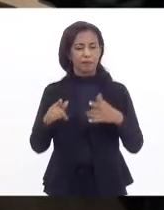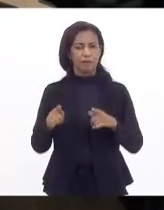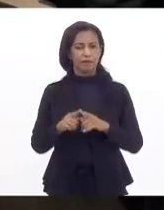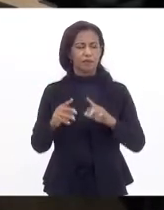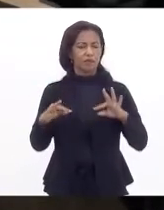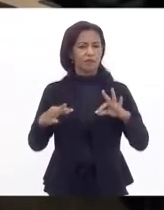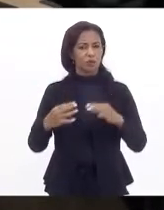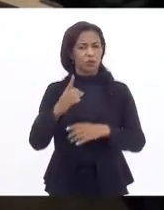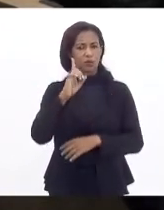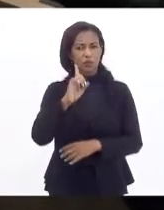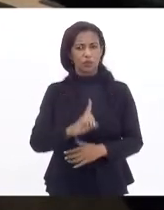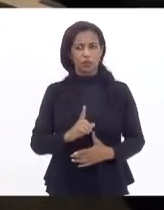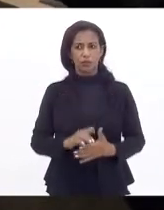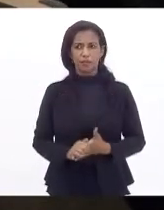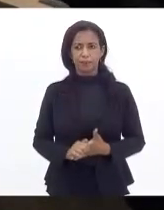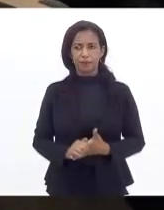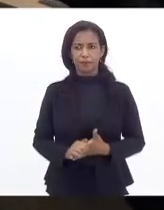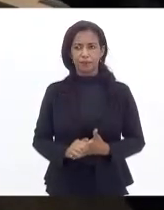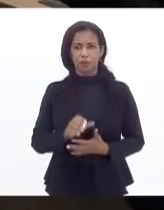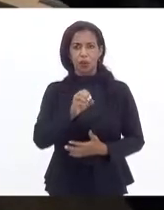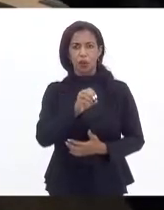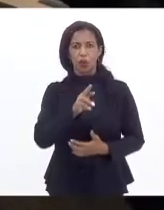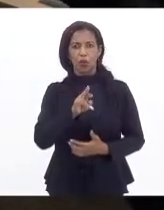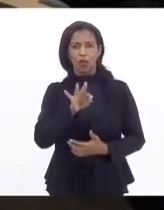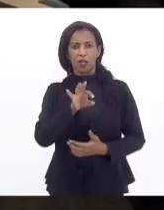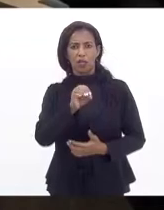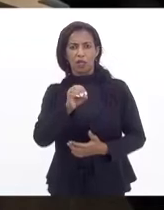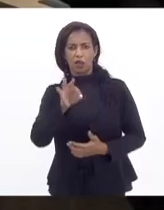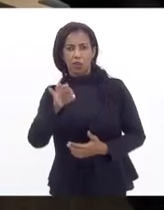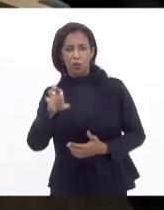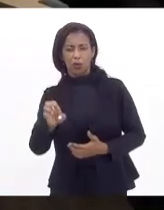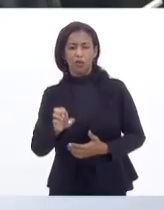a todos os diretores, orientadores pedagógicos,